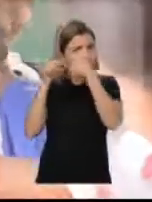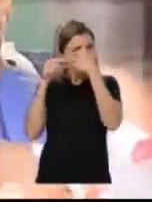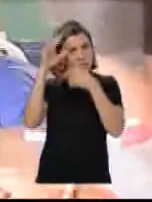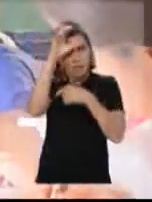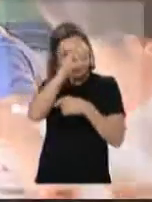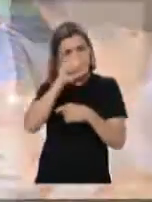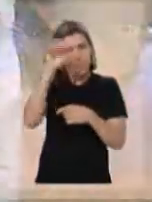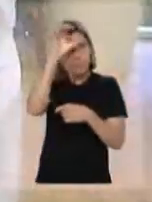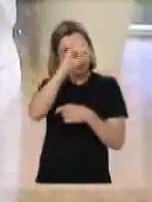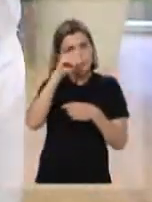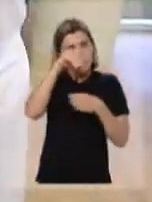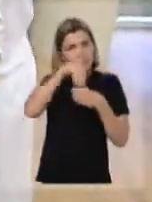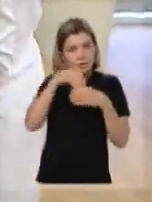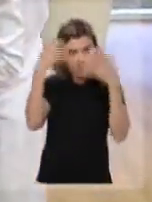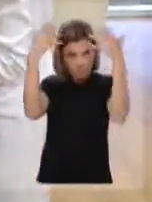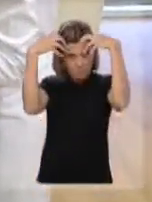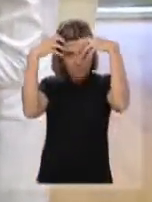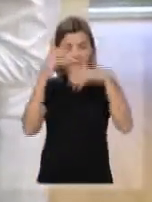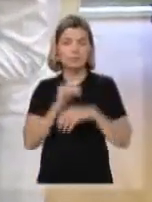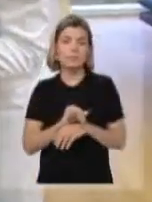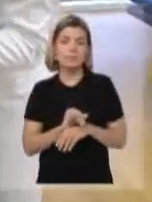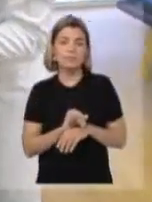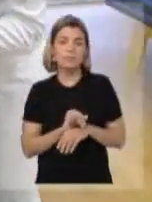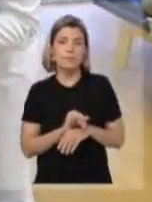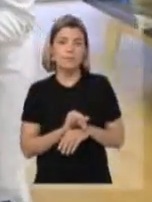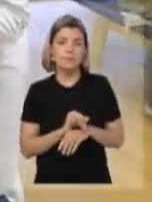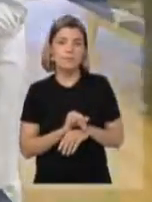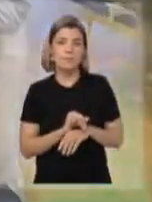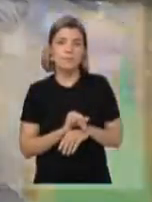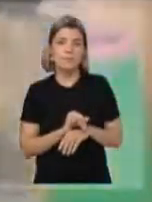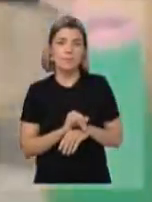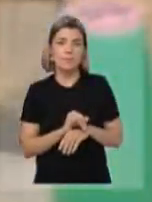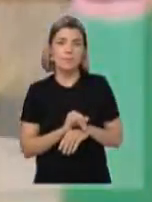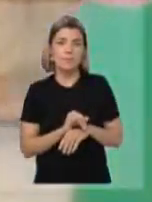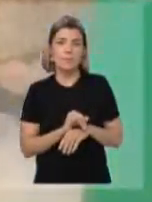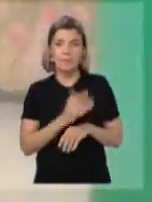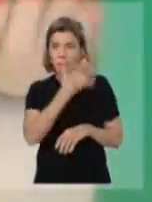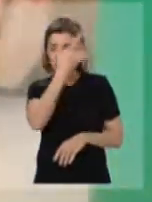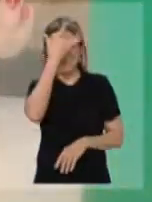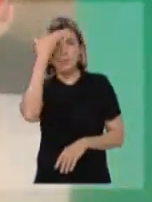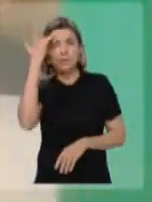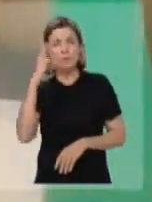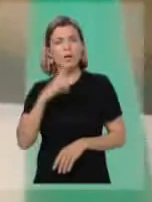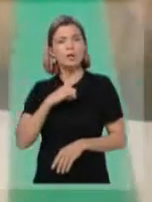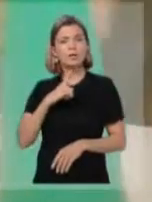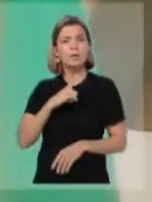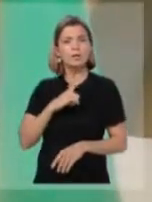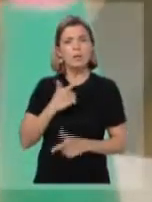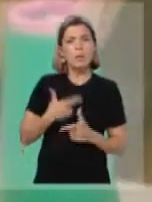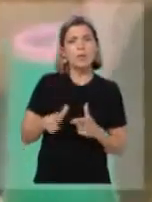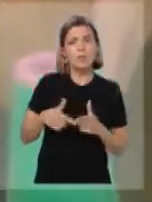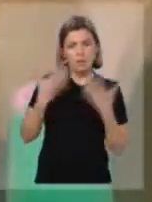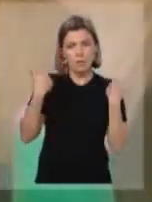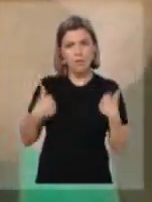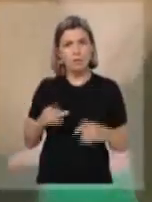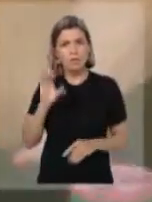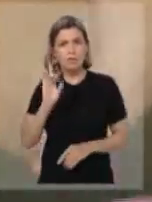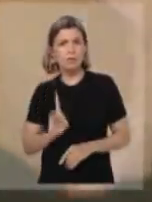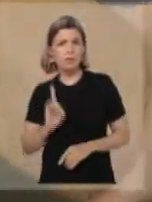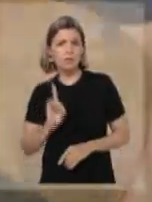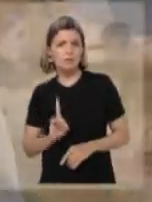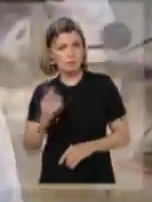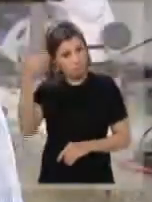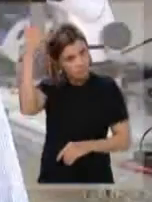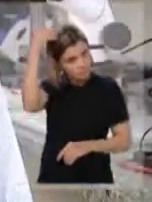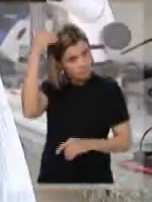ocorre também em reabilitação. Então, a pessoa tem algum déficit de motor decorrente